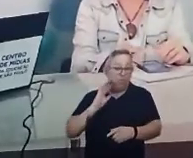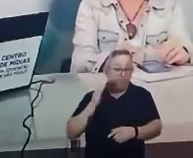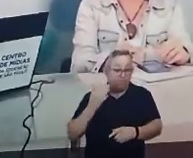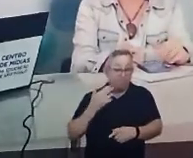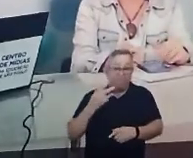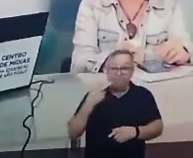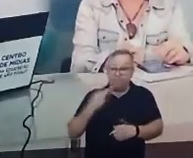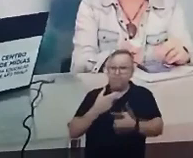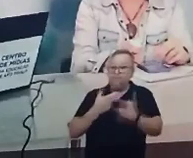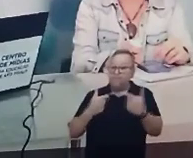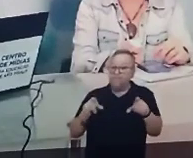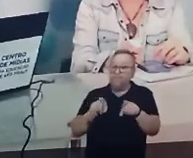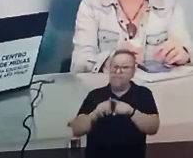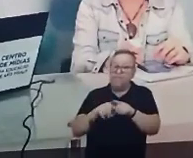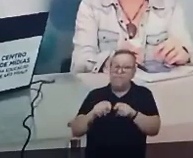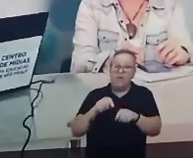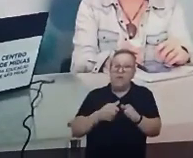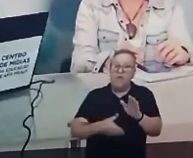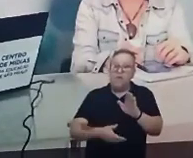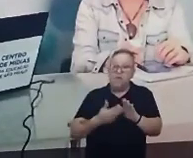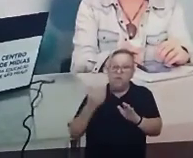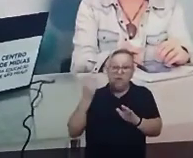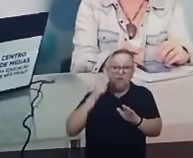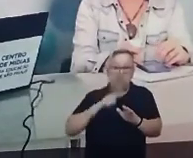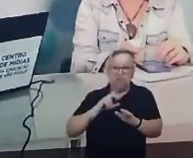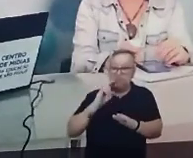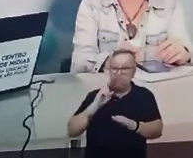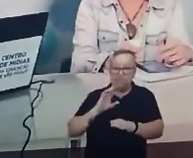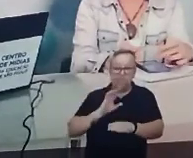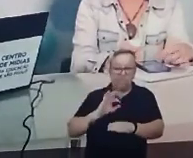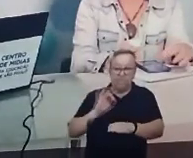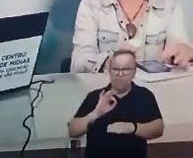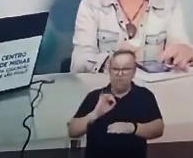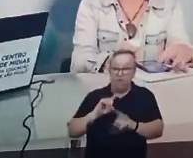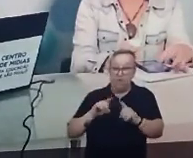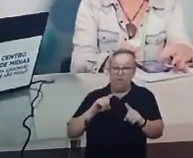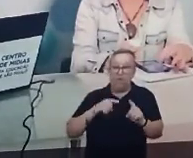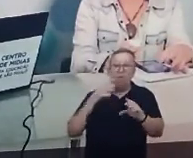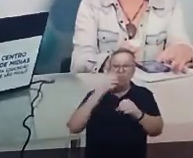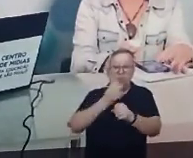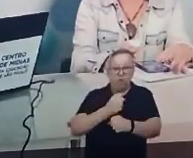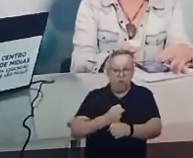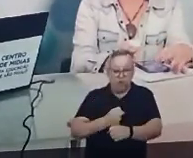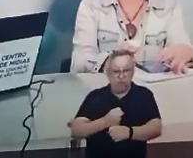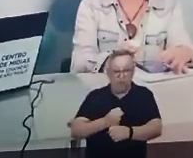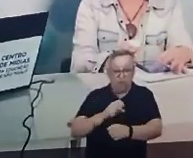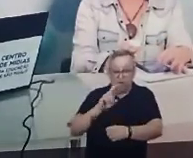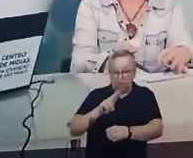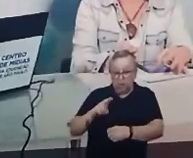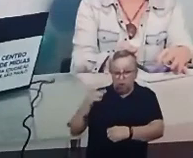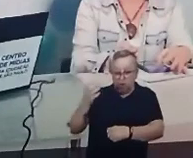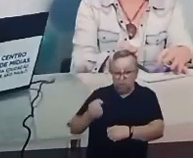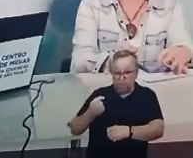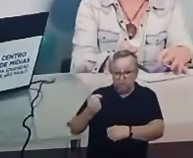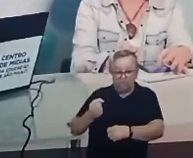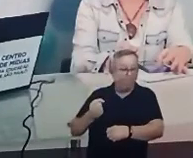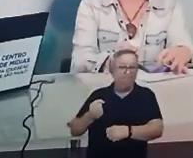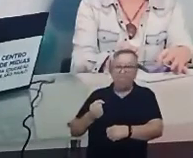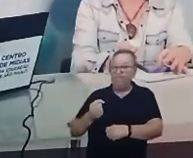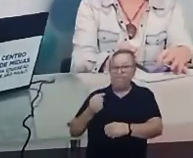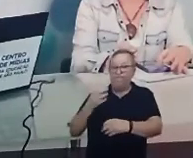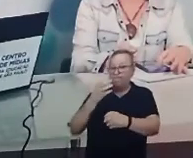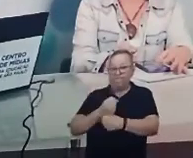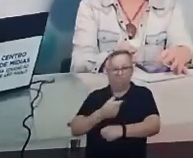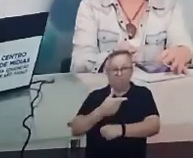essas duas coisas a gente exclui, a gente não considera para fins de pontuação. Se usou para aposentadoria, não conta para